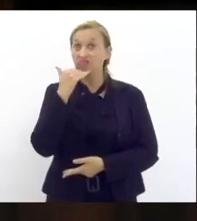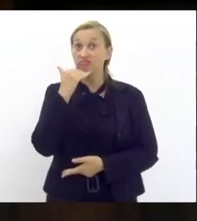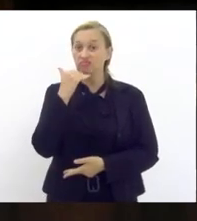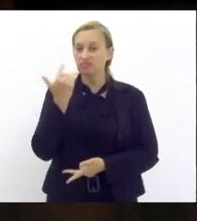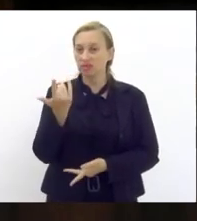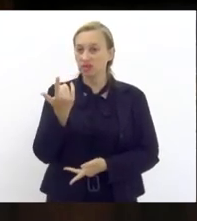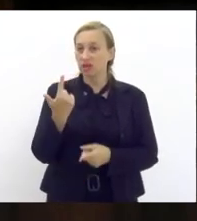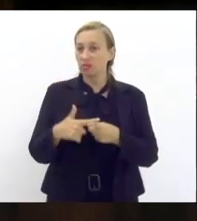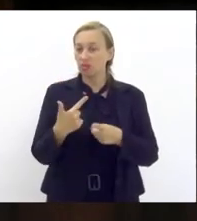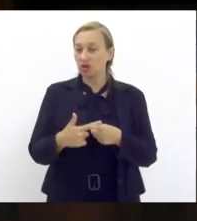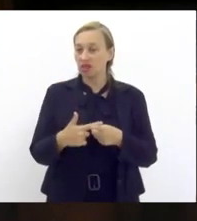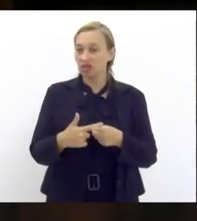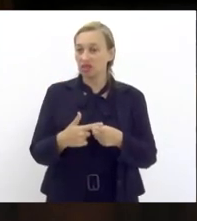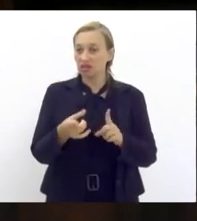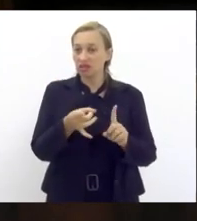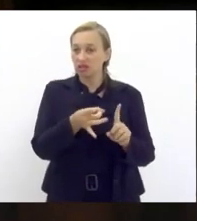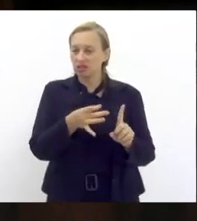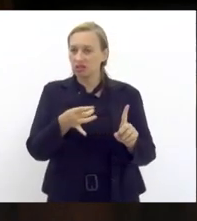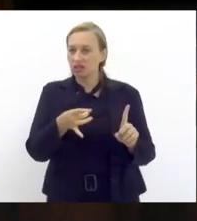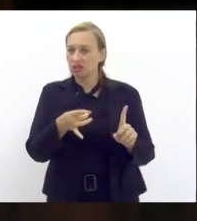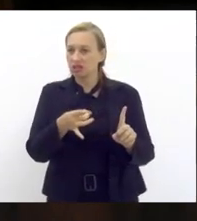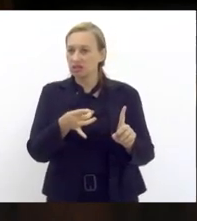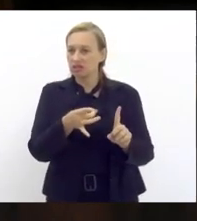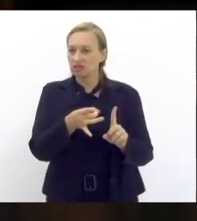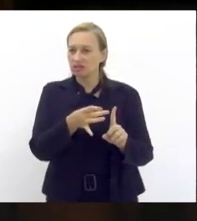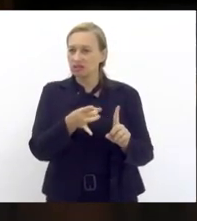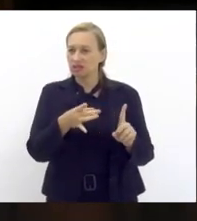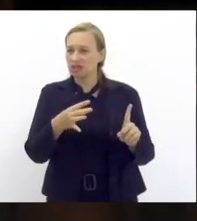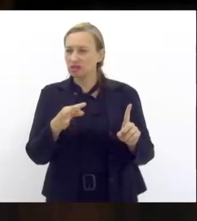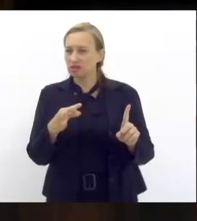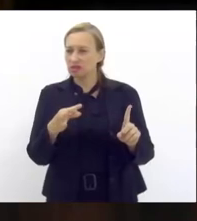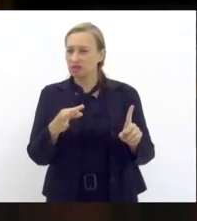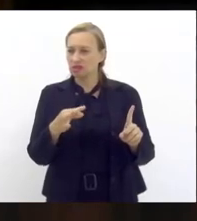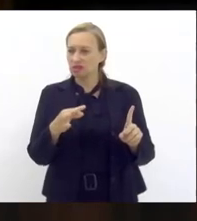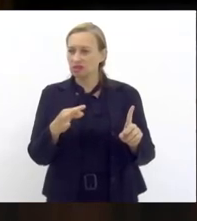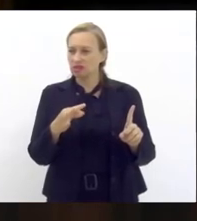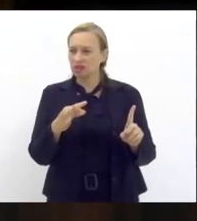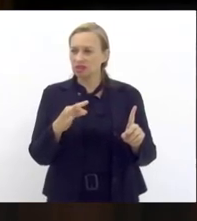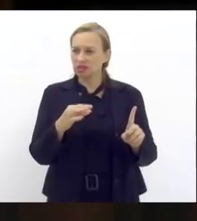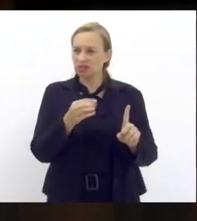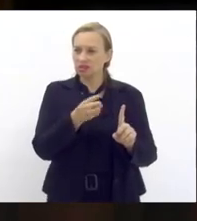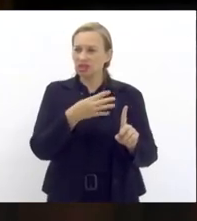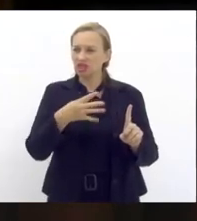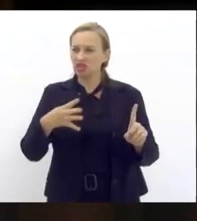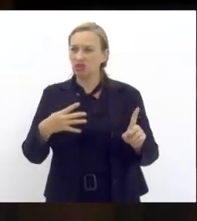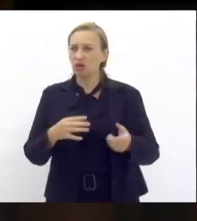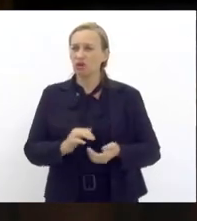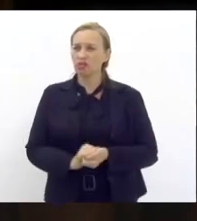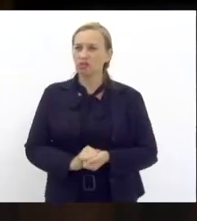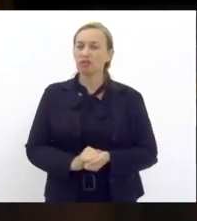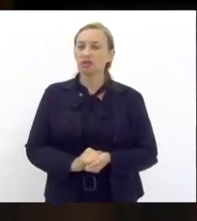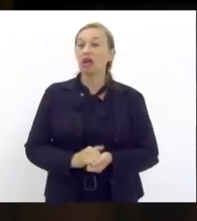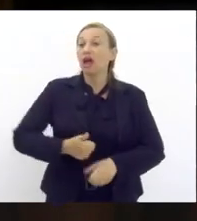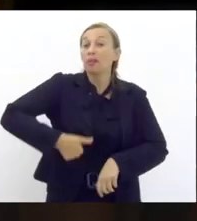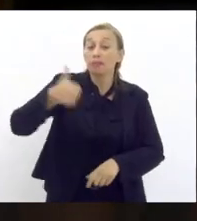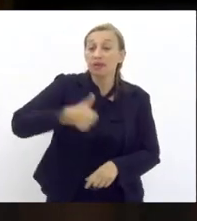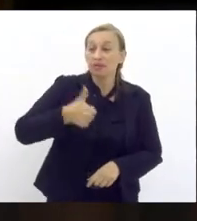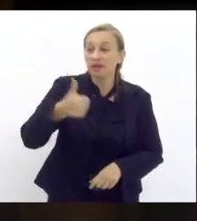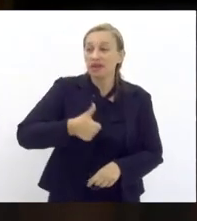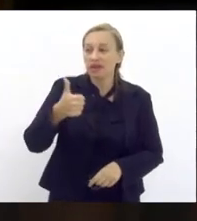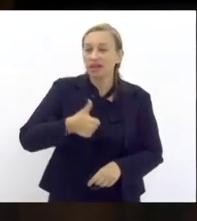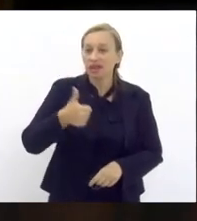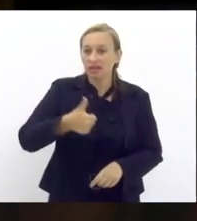são transfóbicos, mas isso ele tem que resolver na investigação, que hoje é a primeira investigação